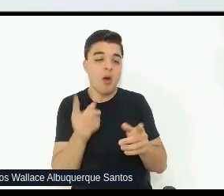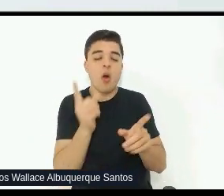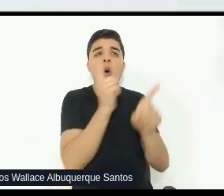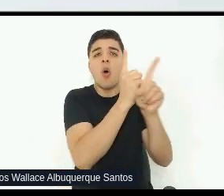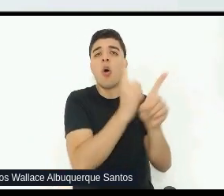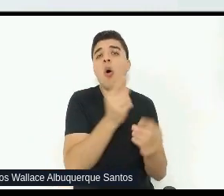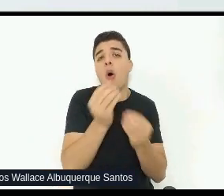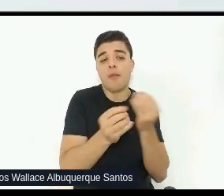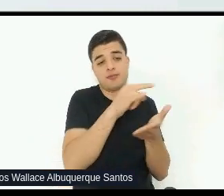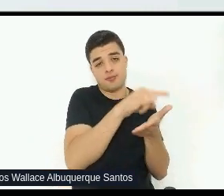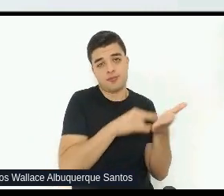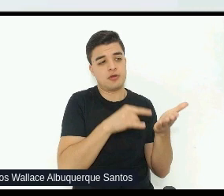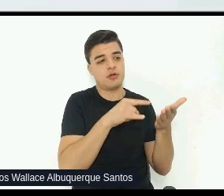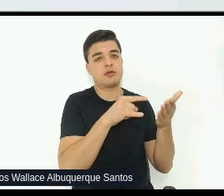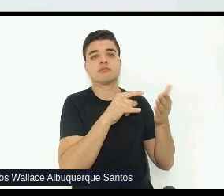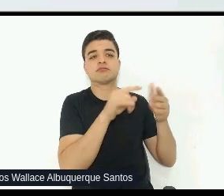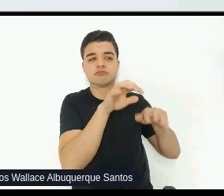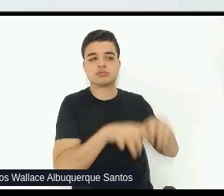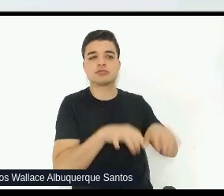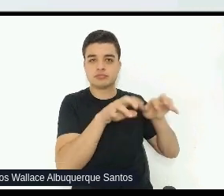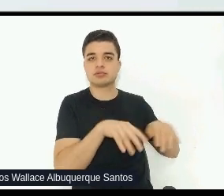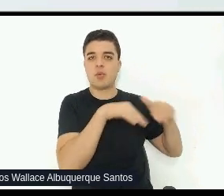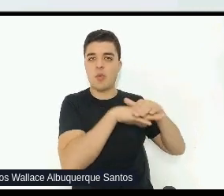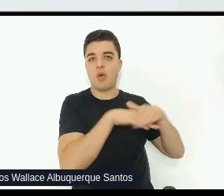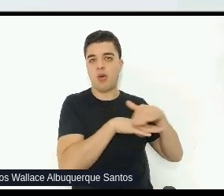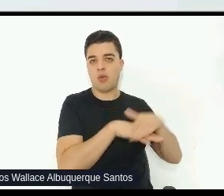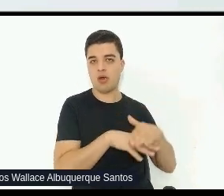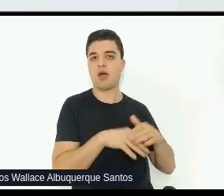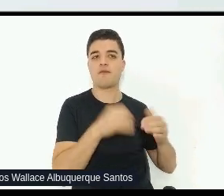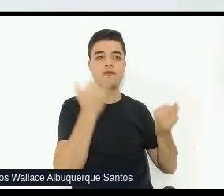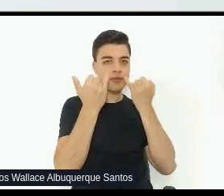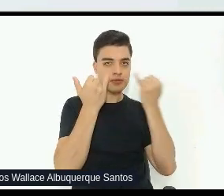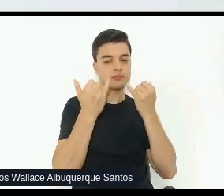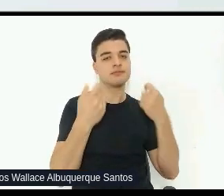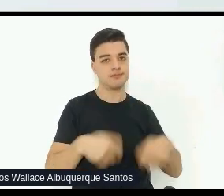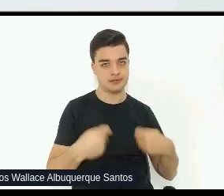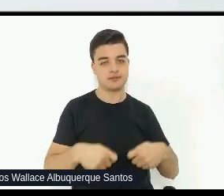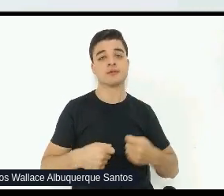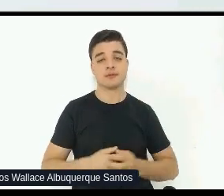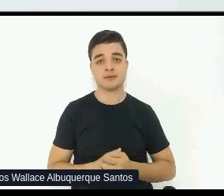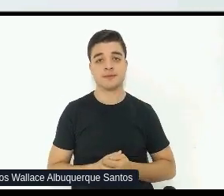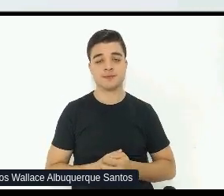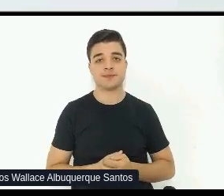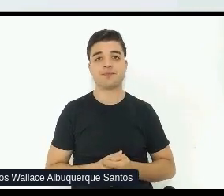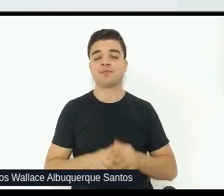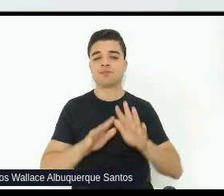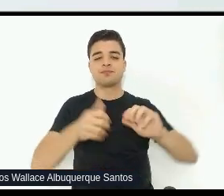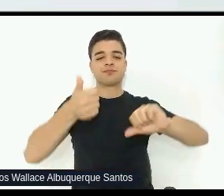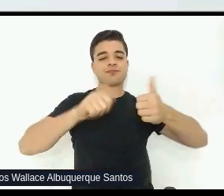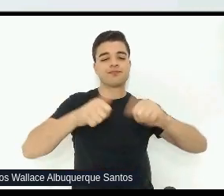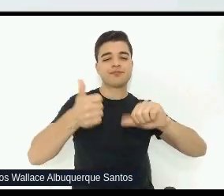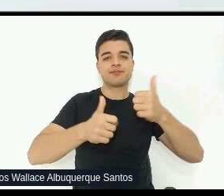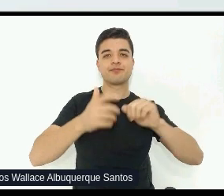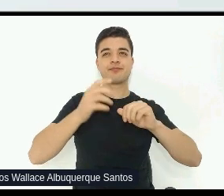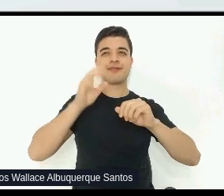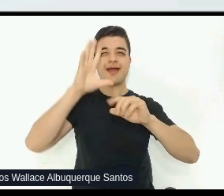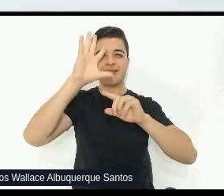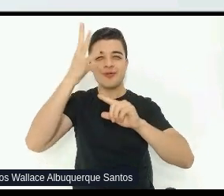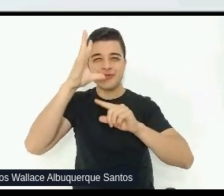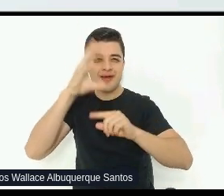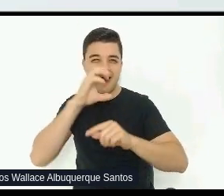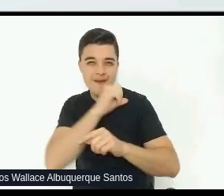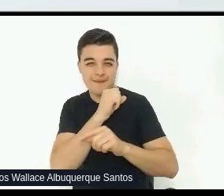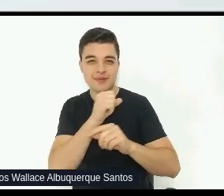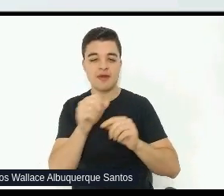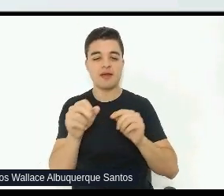propagar acessibilidade dentro de uma equipe, dentro de um time. As vantagens da análise heurística de acessibilidade. Ele contém